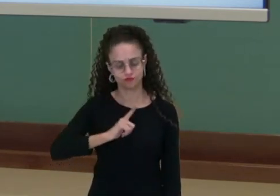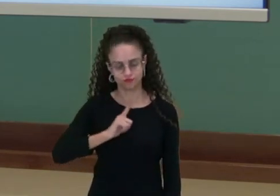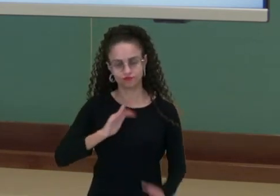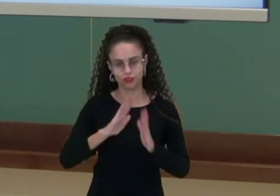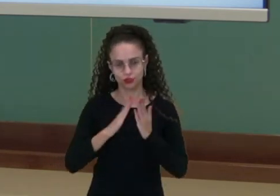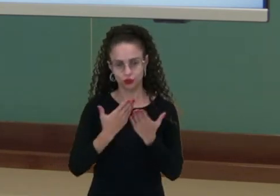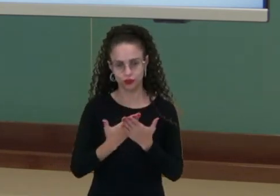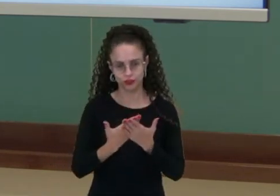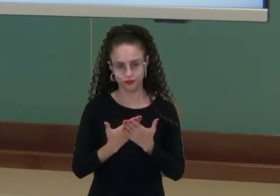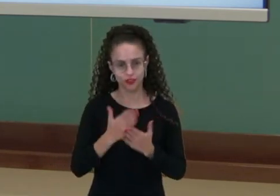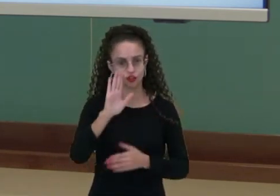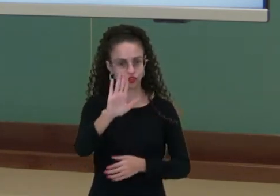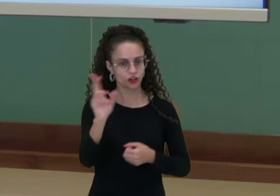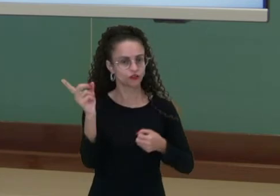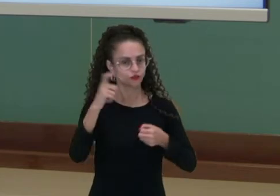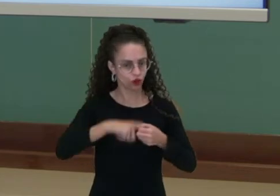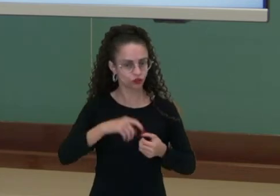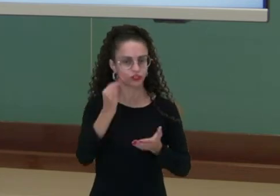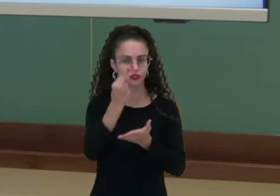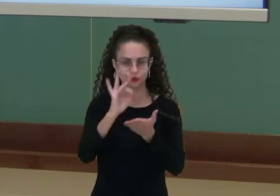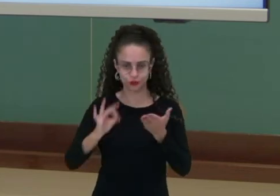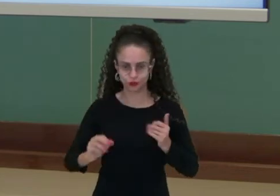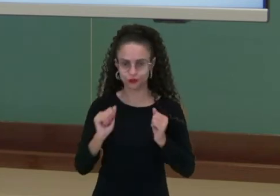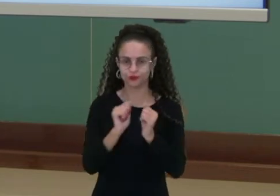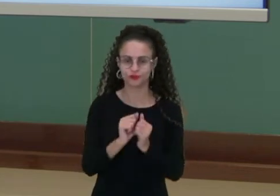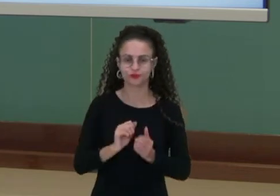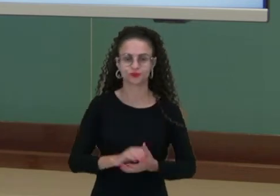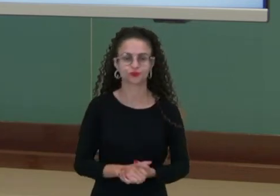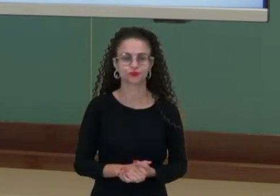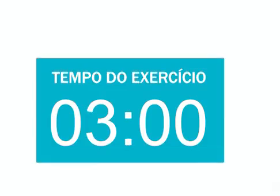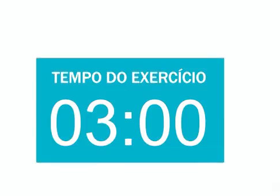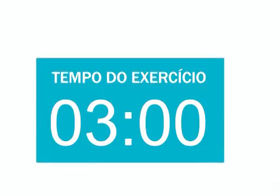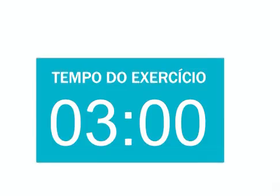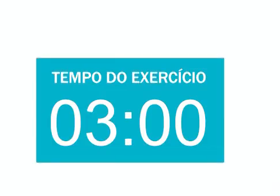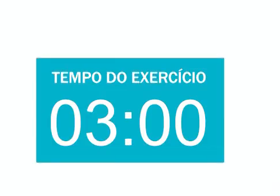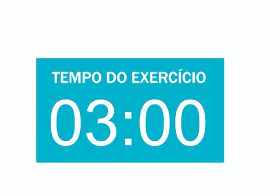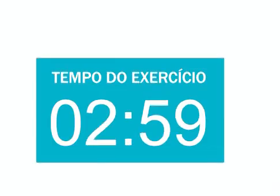escola. Daqui a pouquinho nós voltamos. Corrigimos junto!